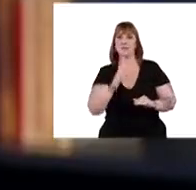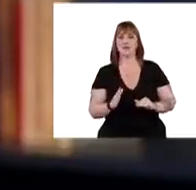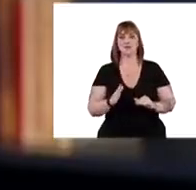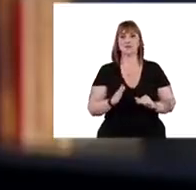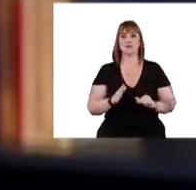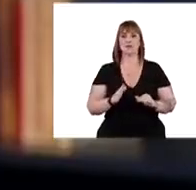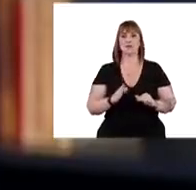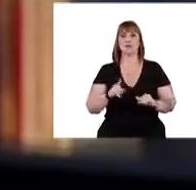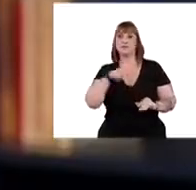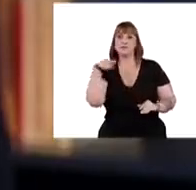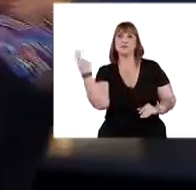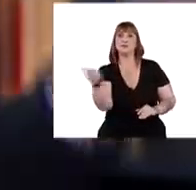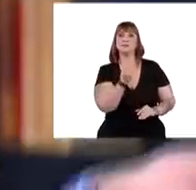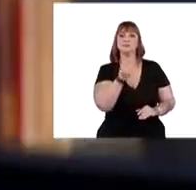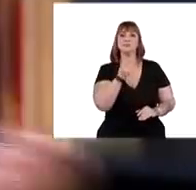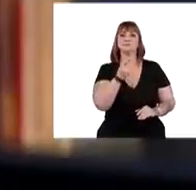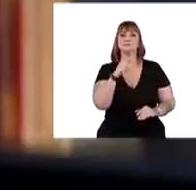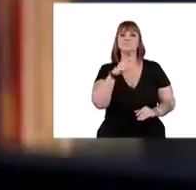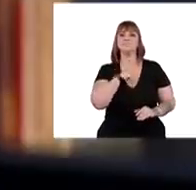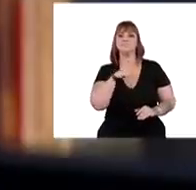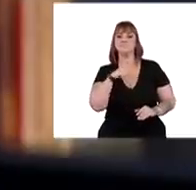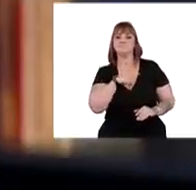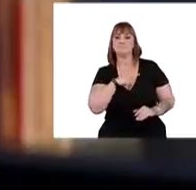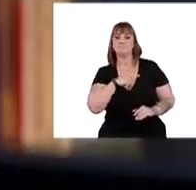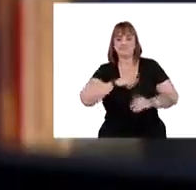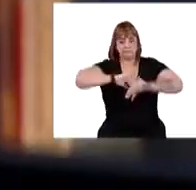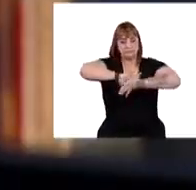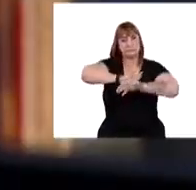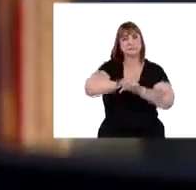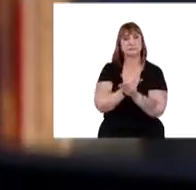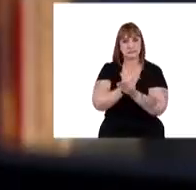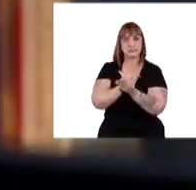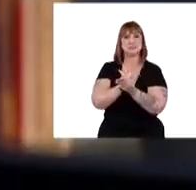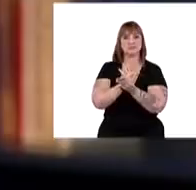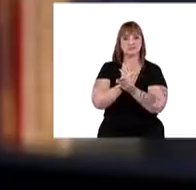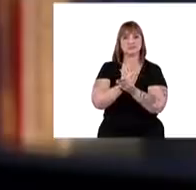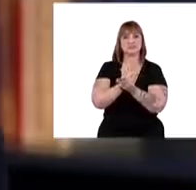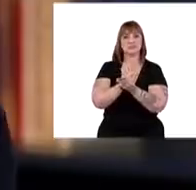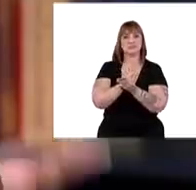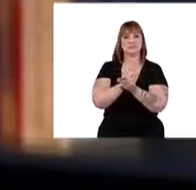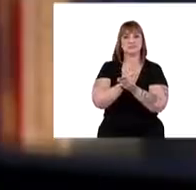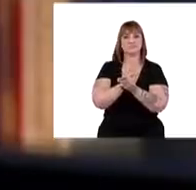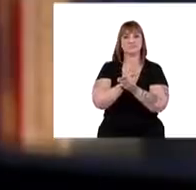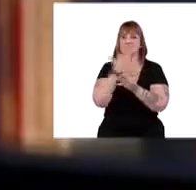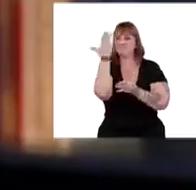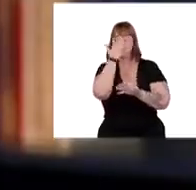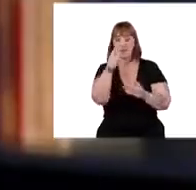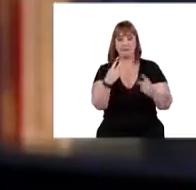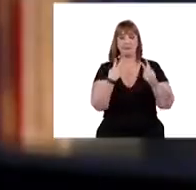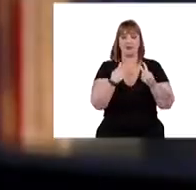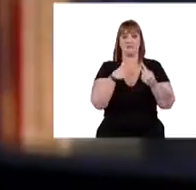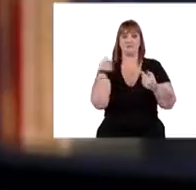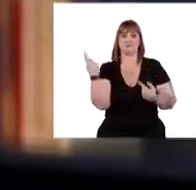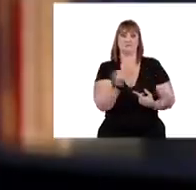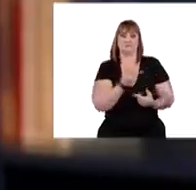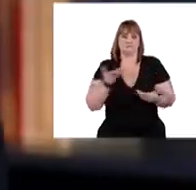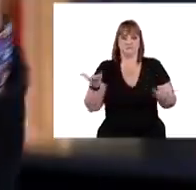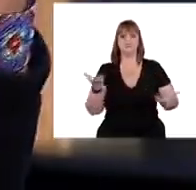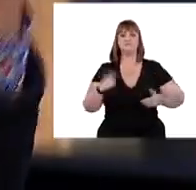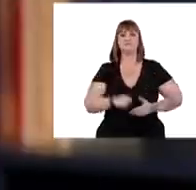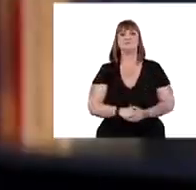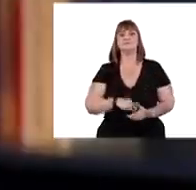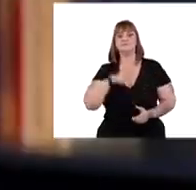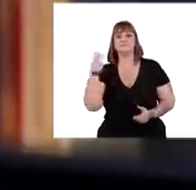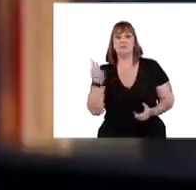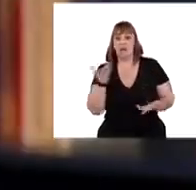e nós que sempre tivemos marginalizados, que sempre tivemos assim, invisibilizados, a gente